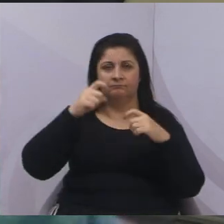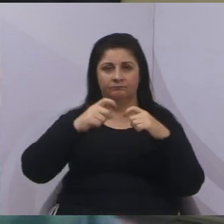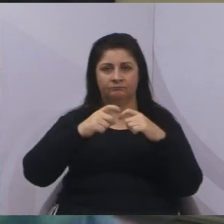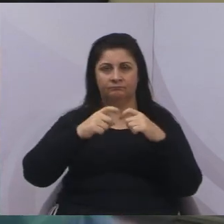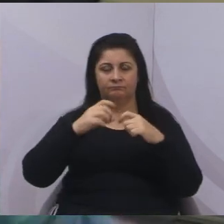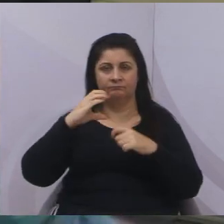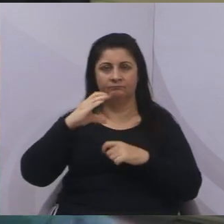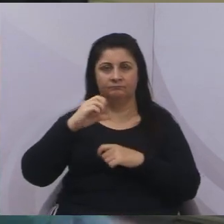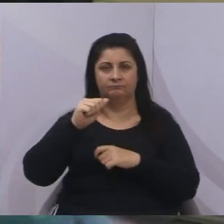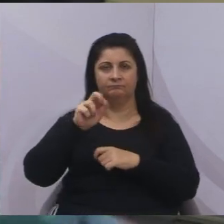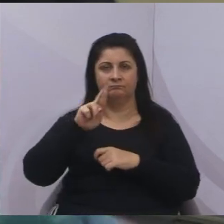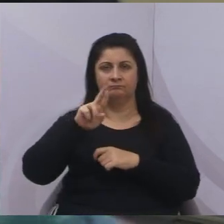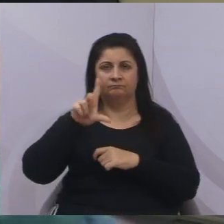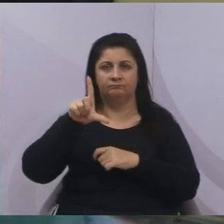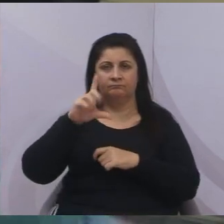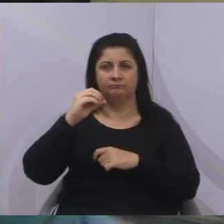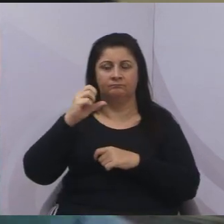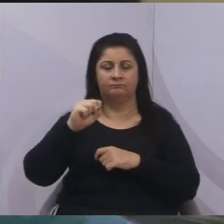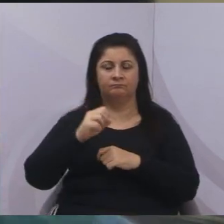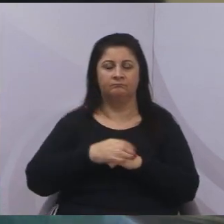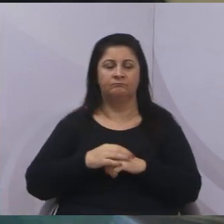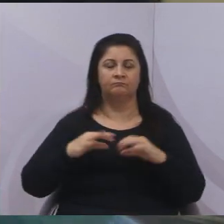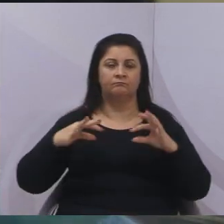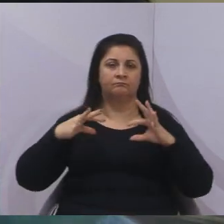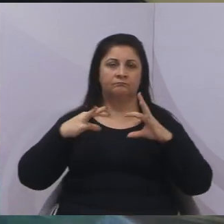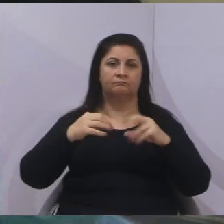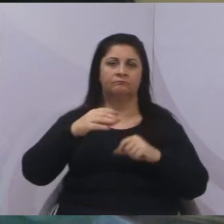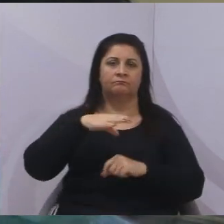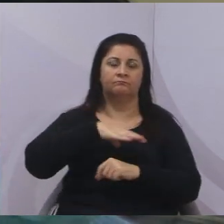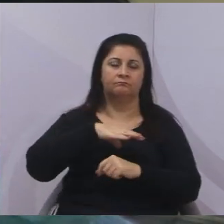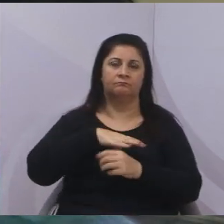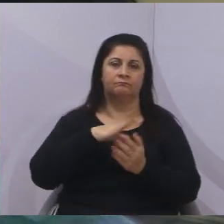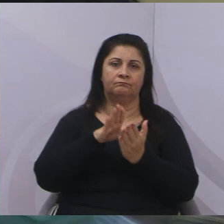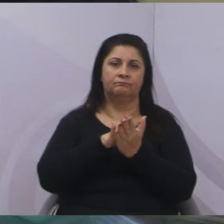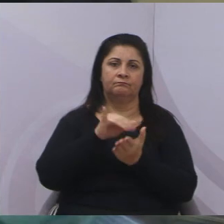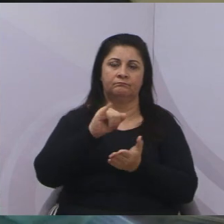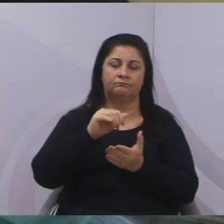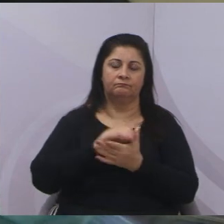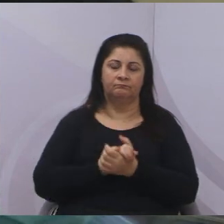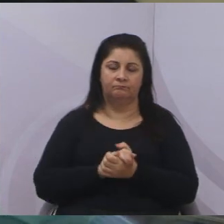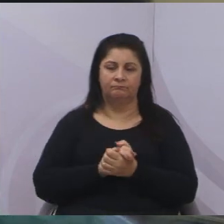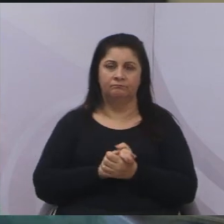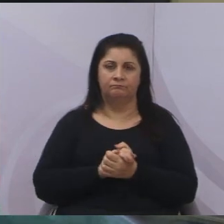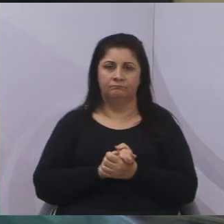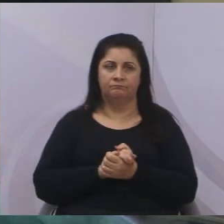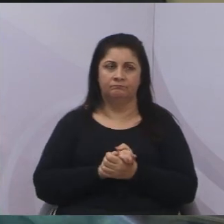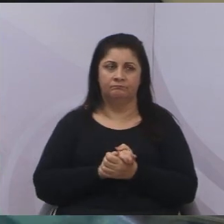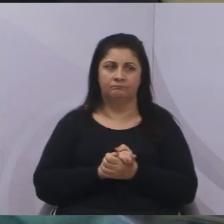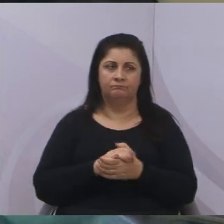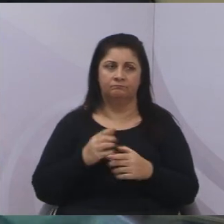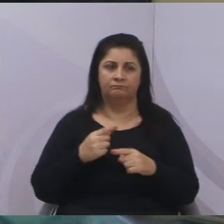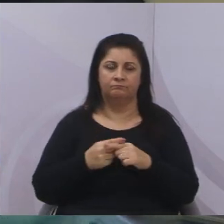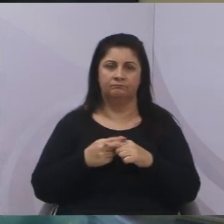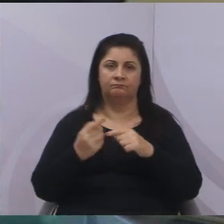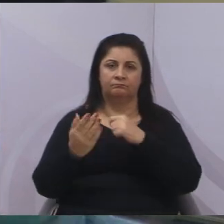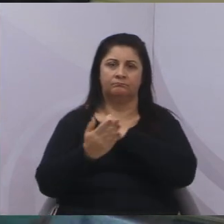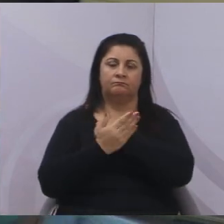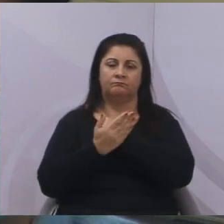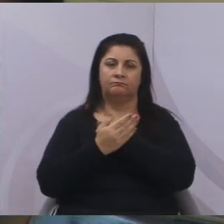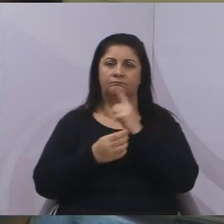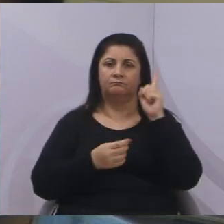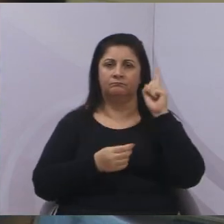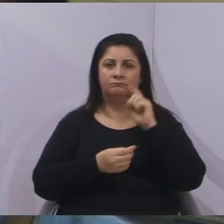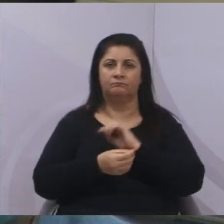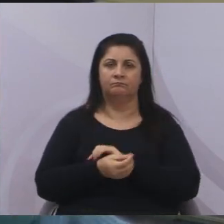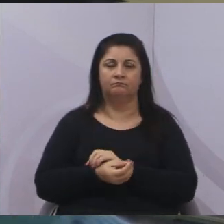vocês, toda a cidade de Jacareí, todos as secretarias de saúde, que me deram uma força muito grande para